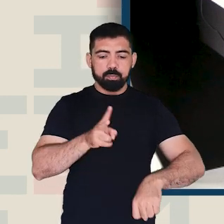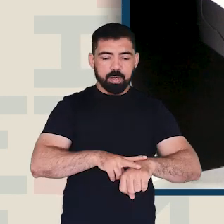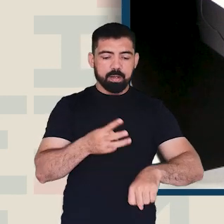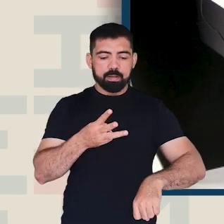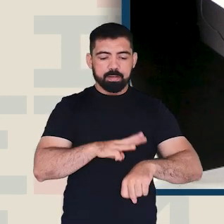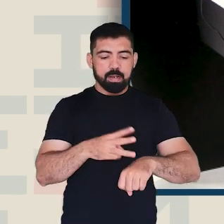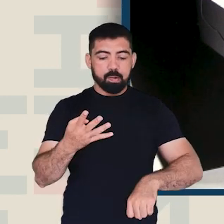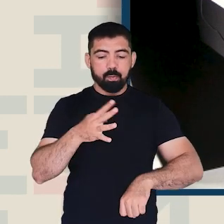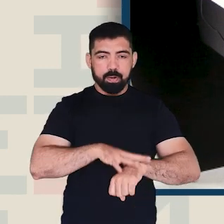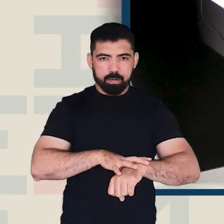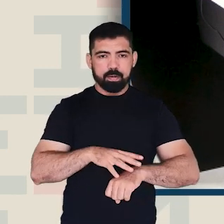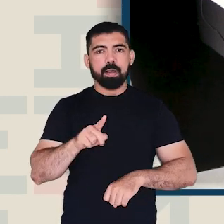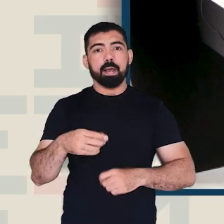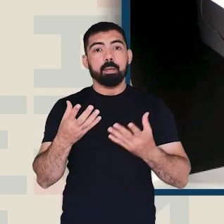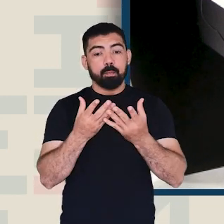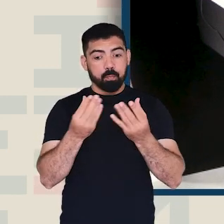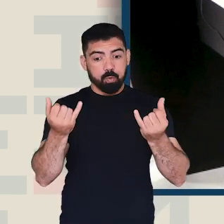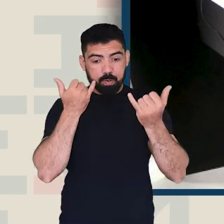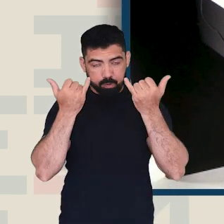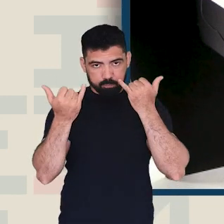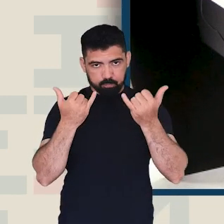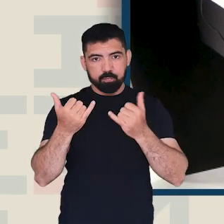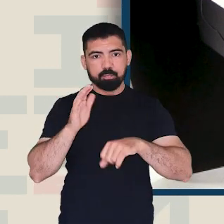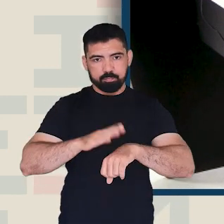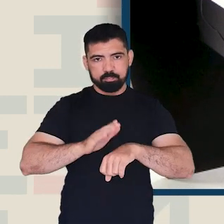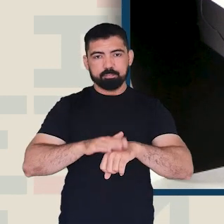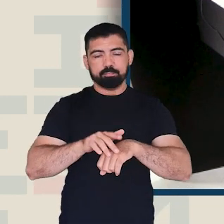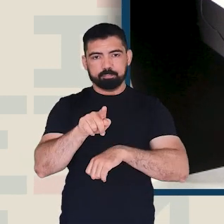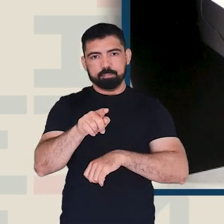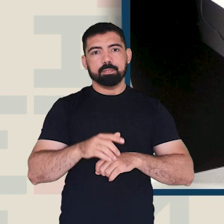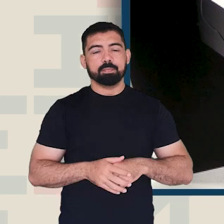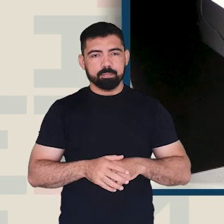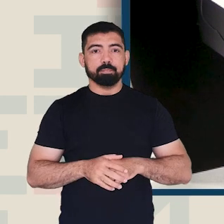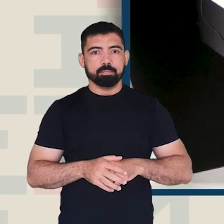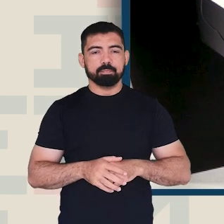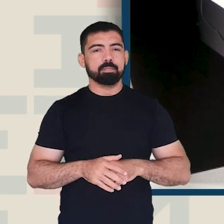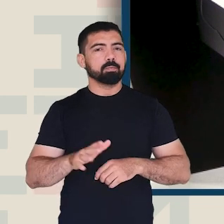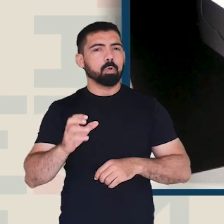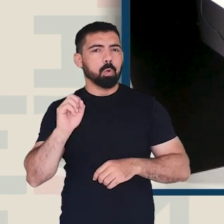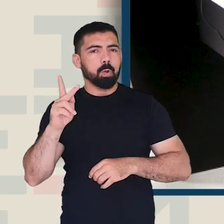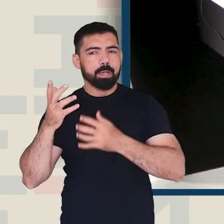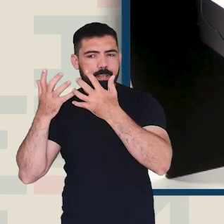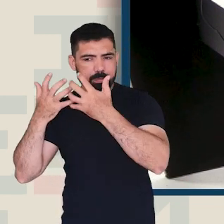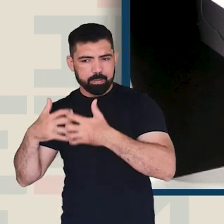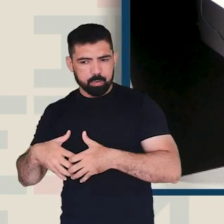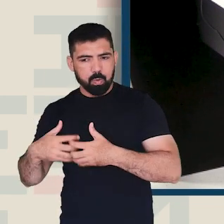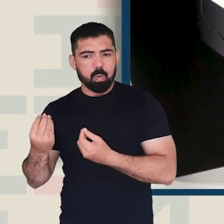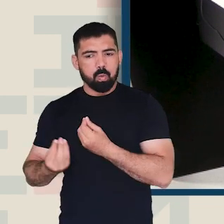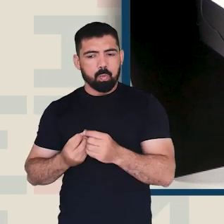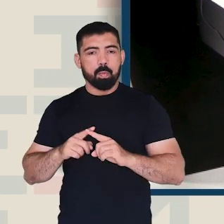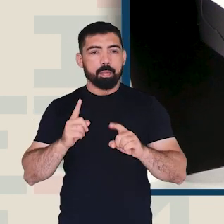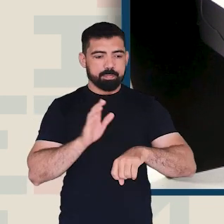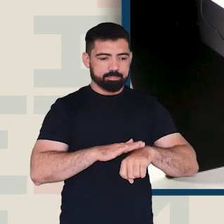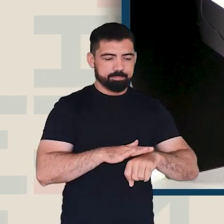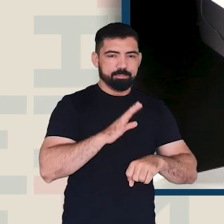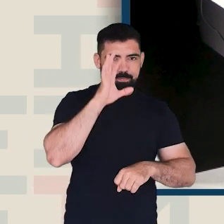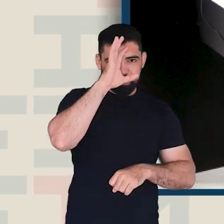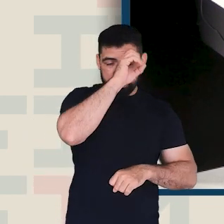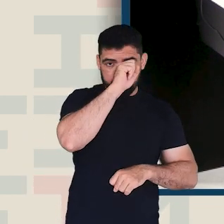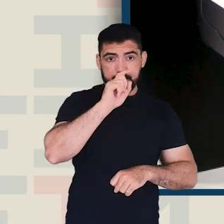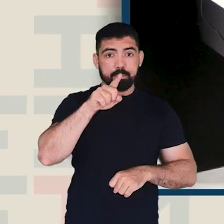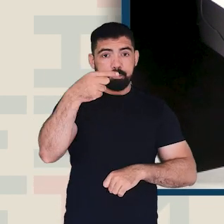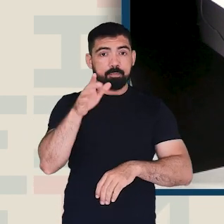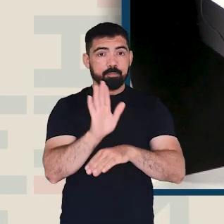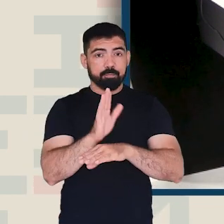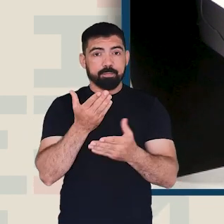É muita informação para deixar na mão, porque uma coisa é você ter noção como é que funciona, outra coisa é você deixar na mão. E no